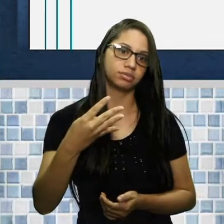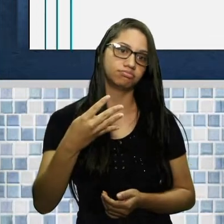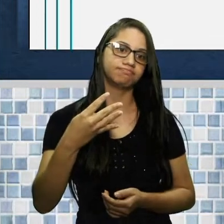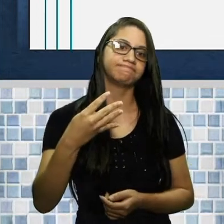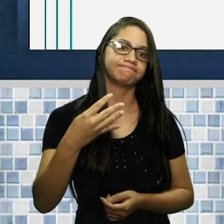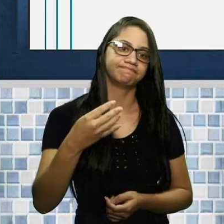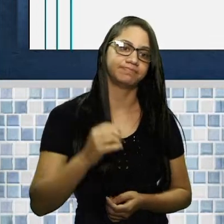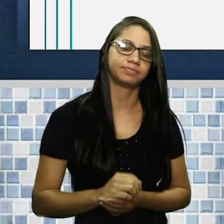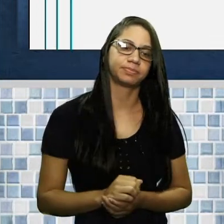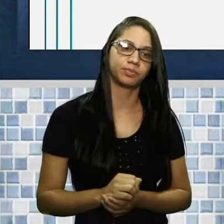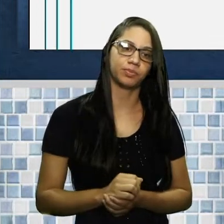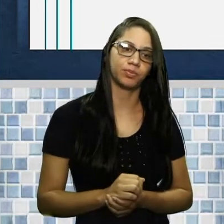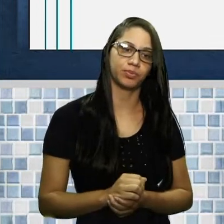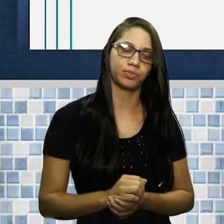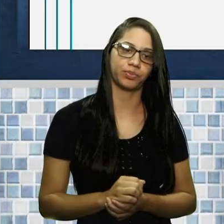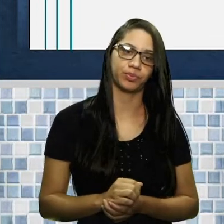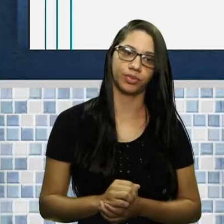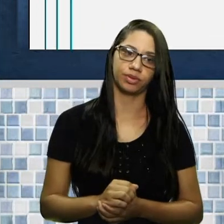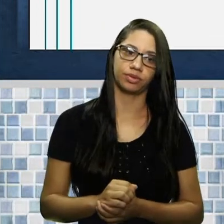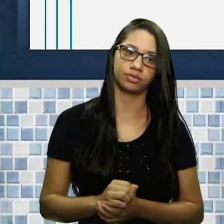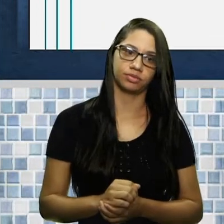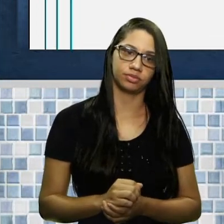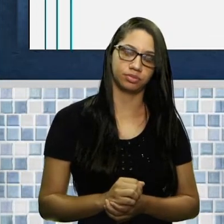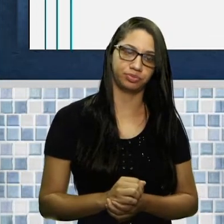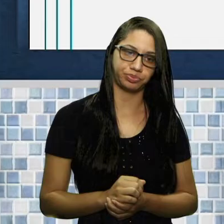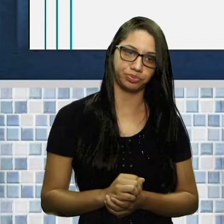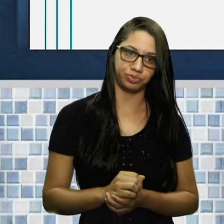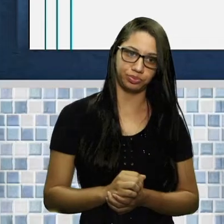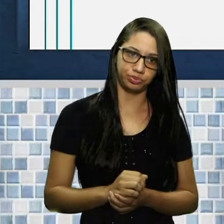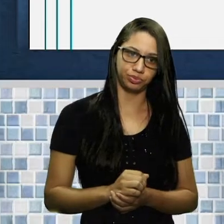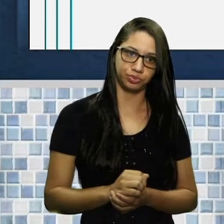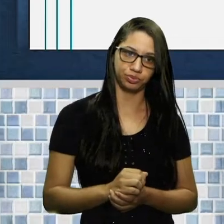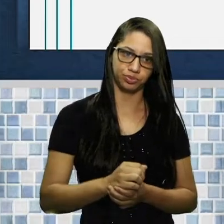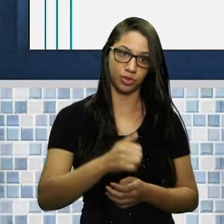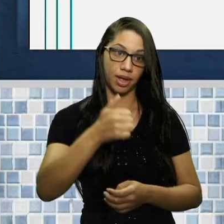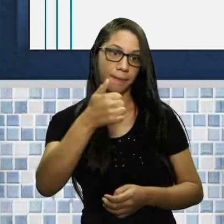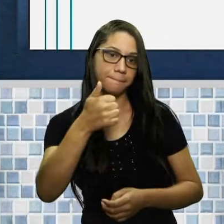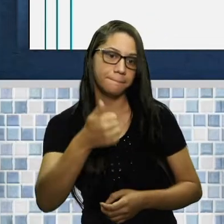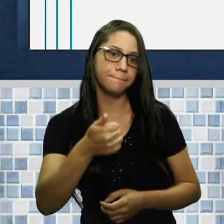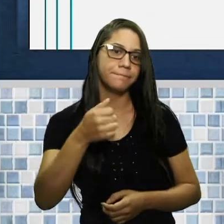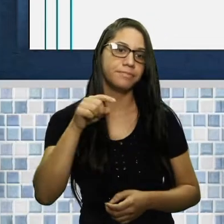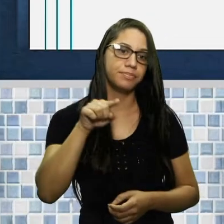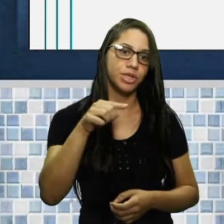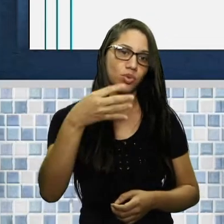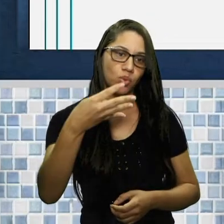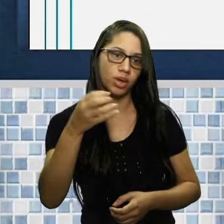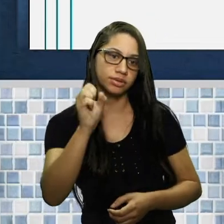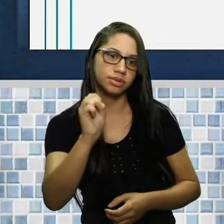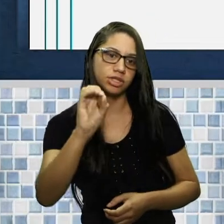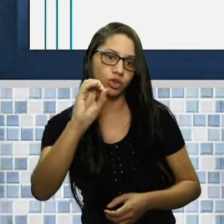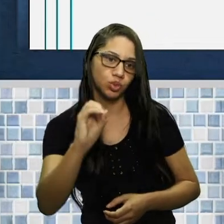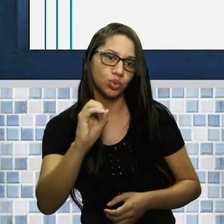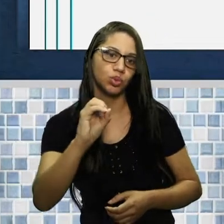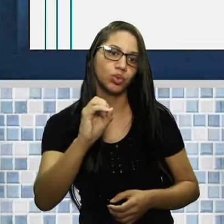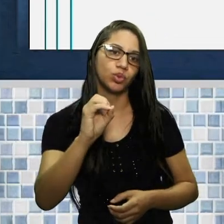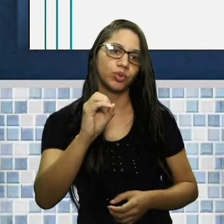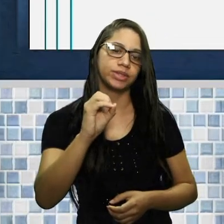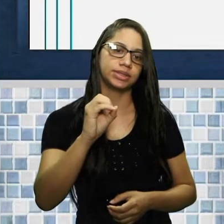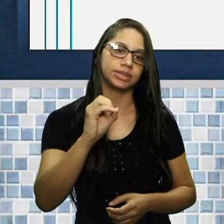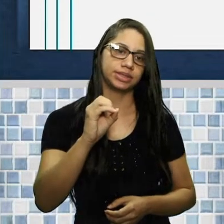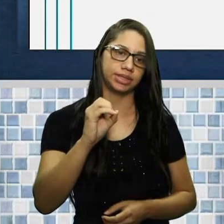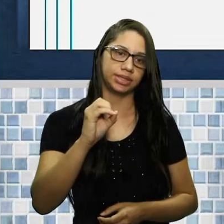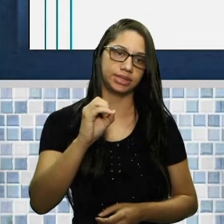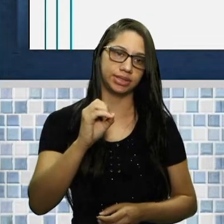que foi o valor da geladeira e o fogão já com os abatimentos, e subtrair o preço da geladeira, que foi de